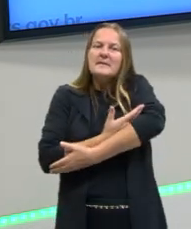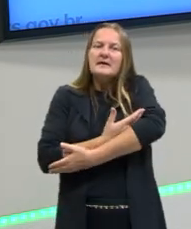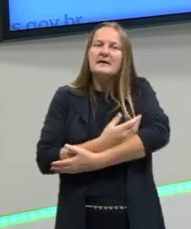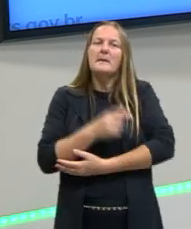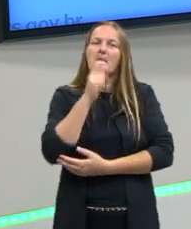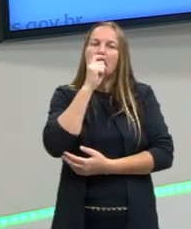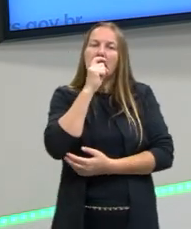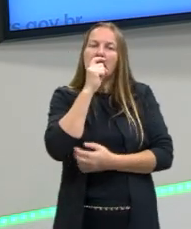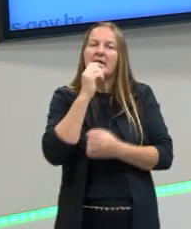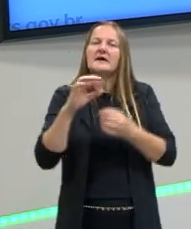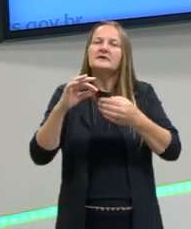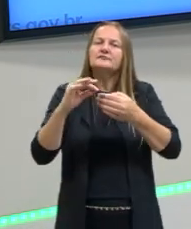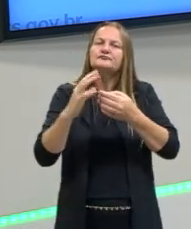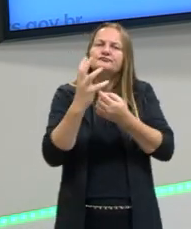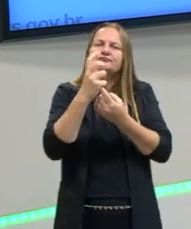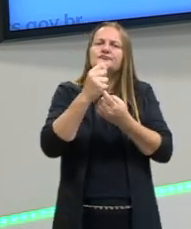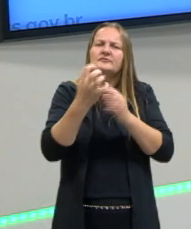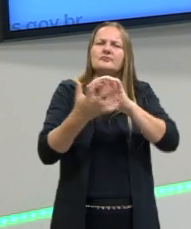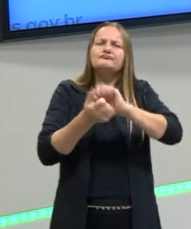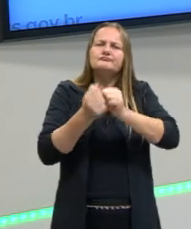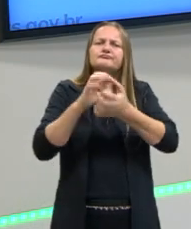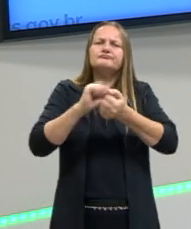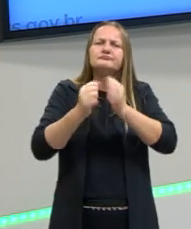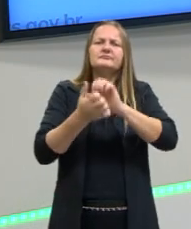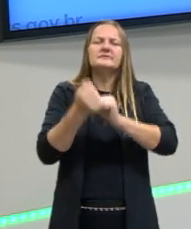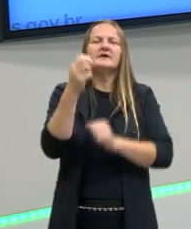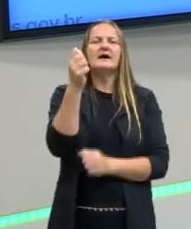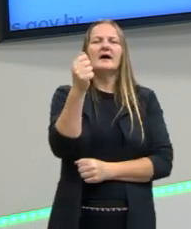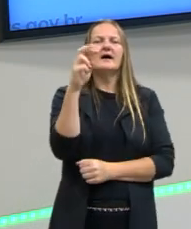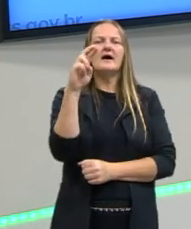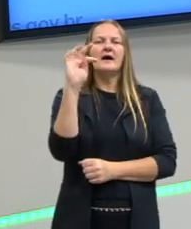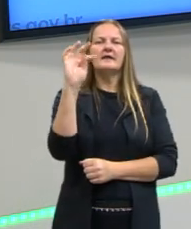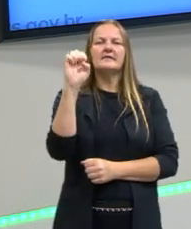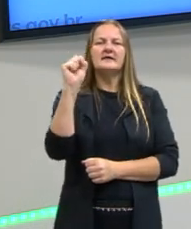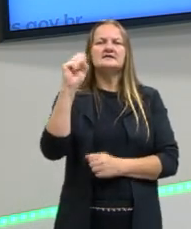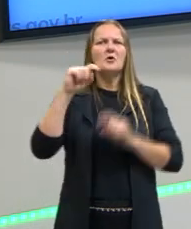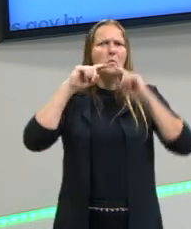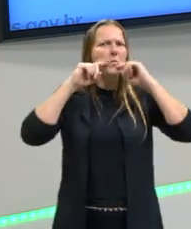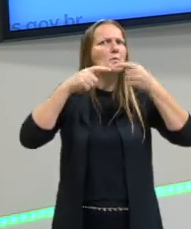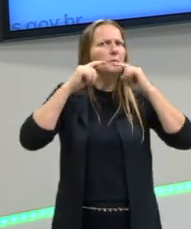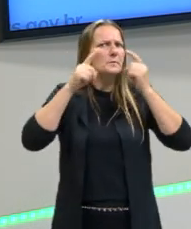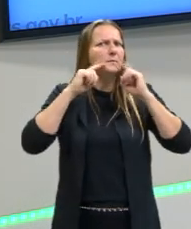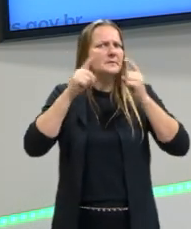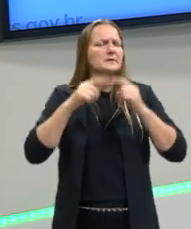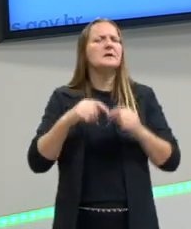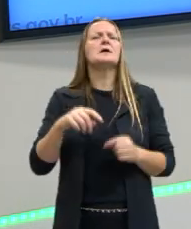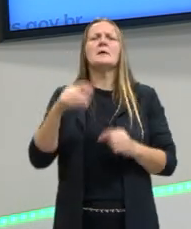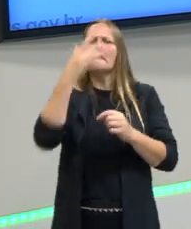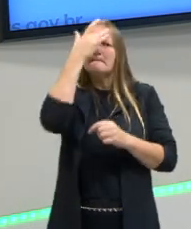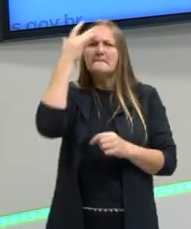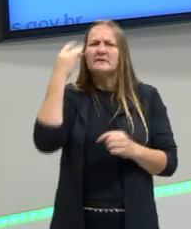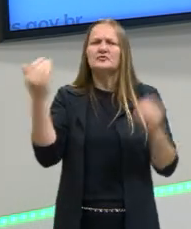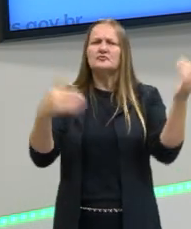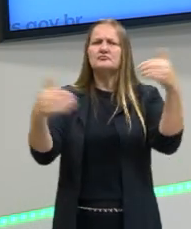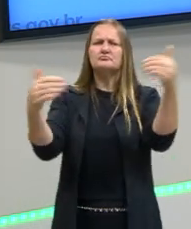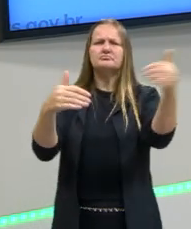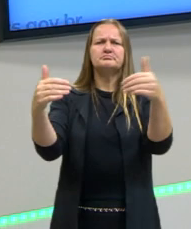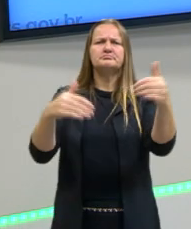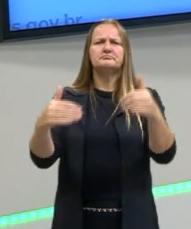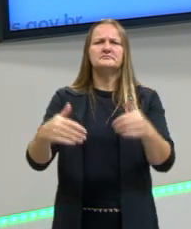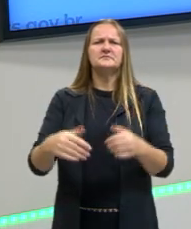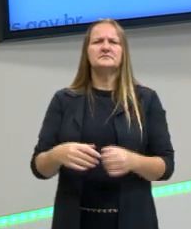discutida por uma elite por pessoas que tinham condições econômicas para ir em praça pública e